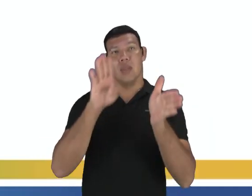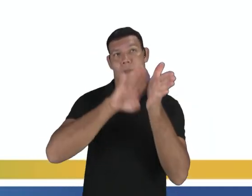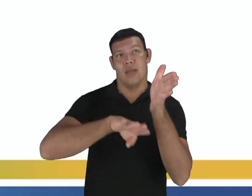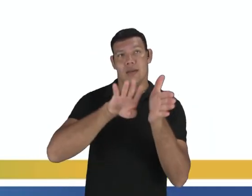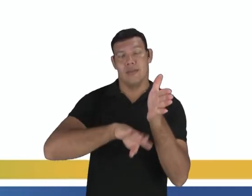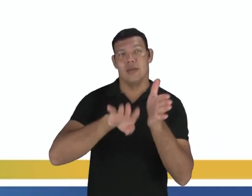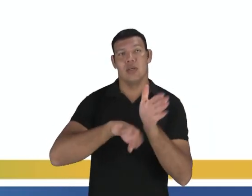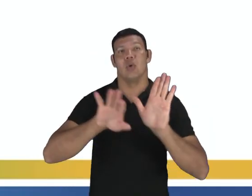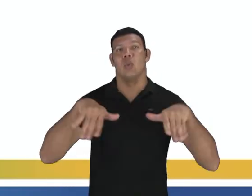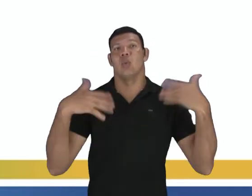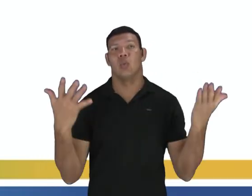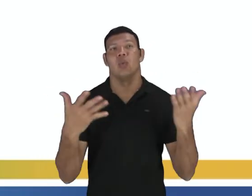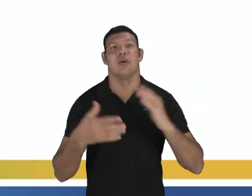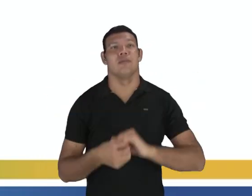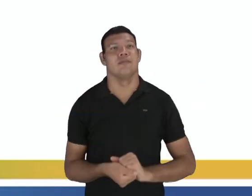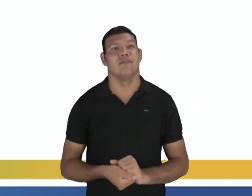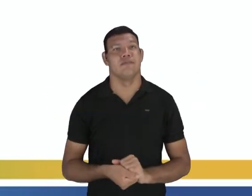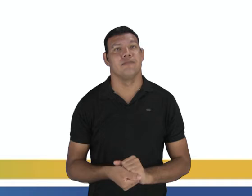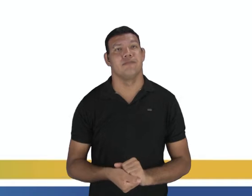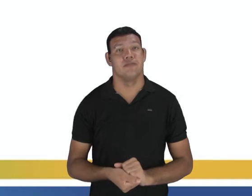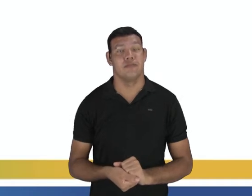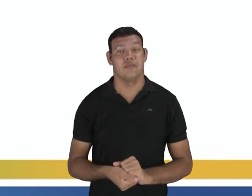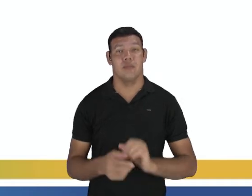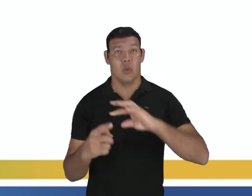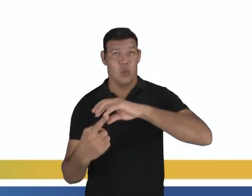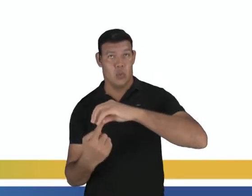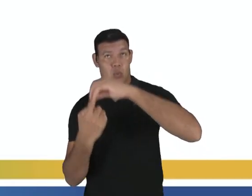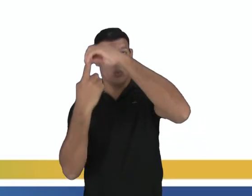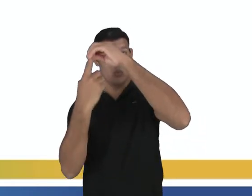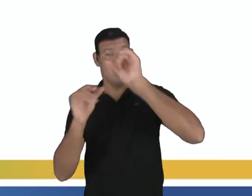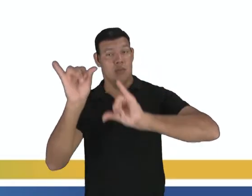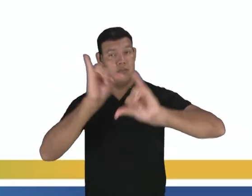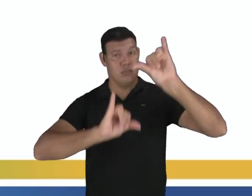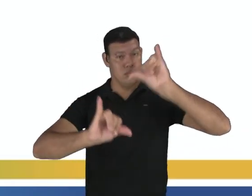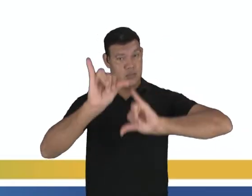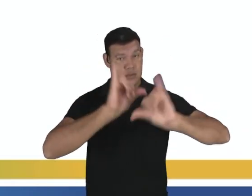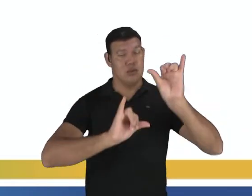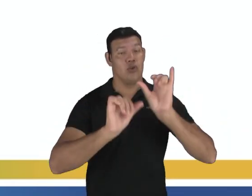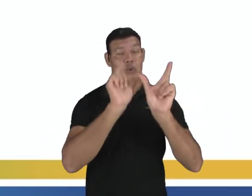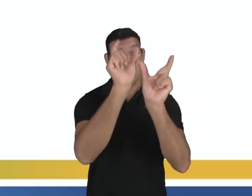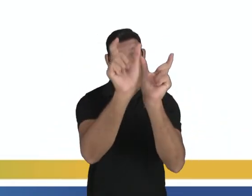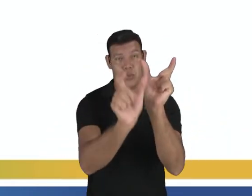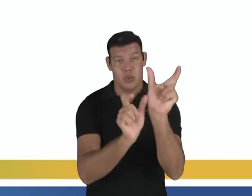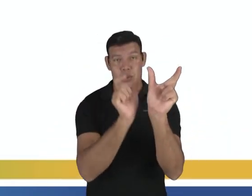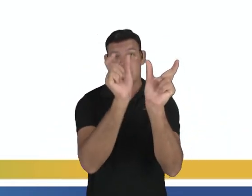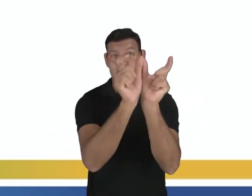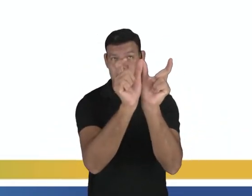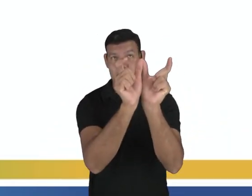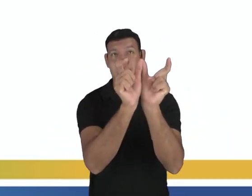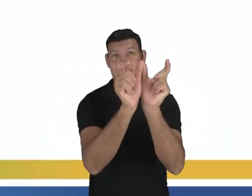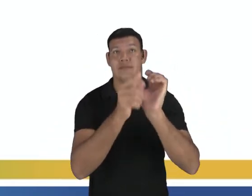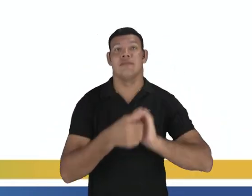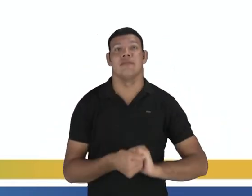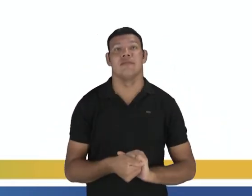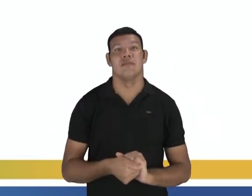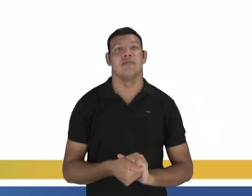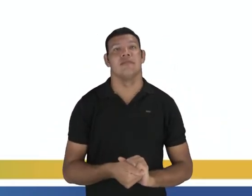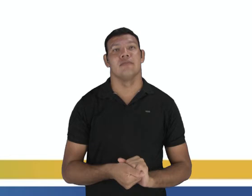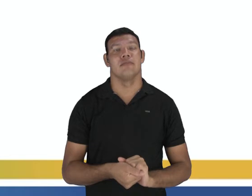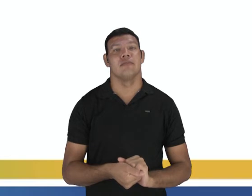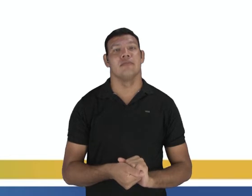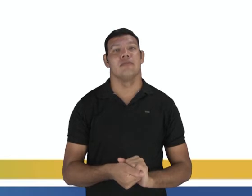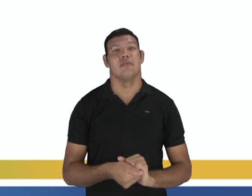principal característica? Uma única substância composta, lá no lado dos reagentes, ela vai